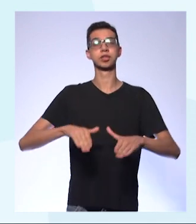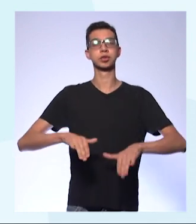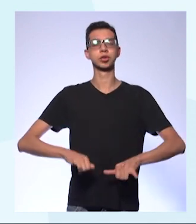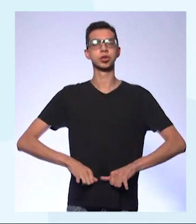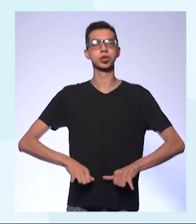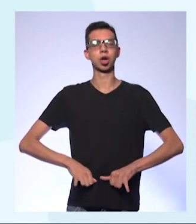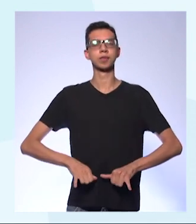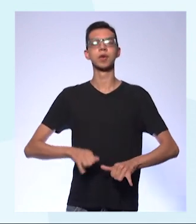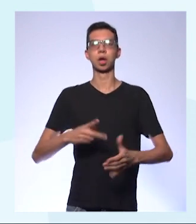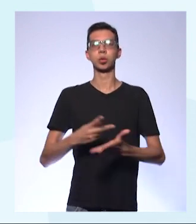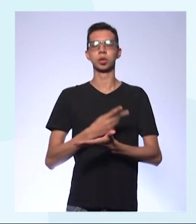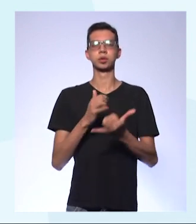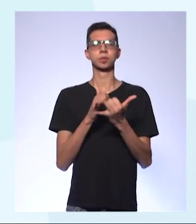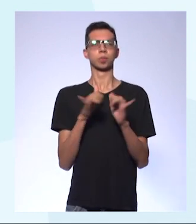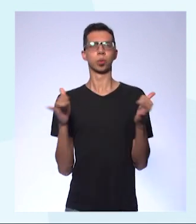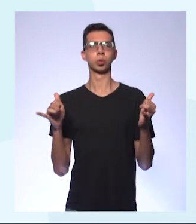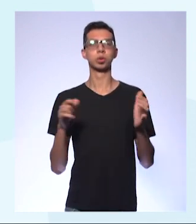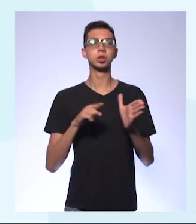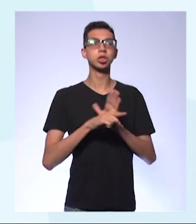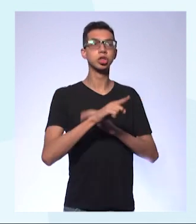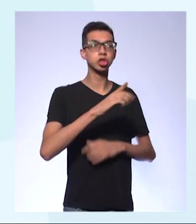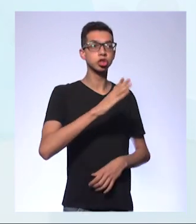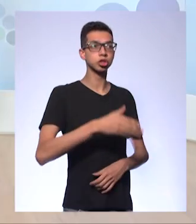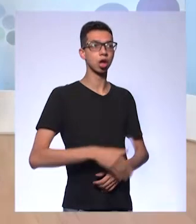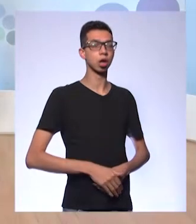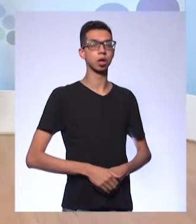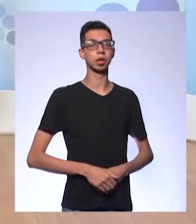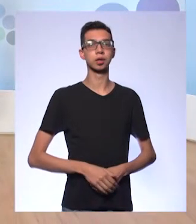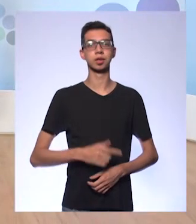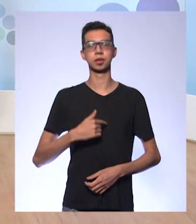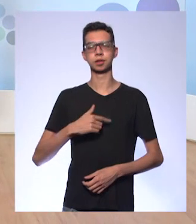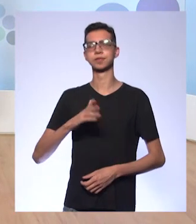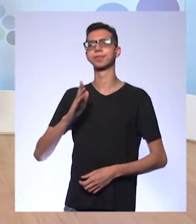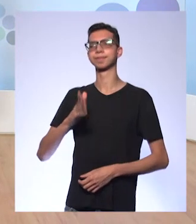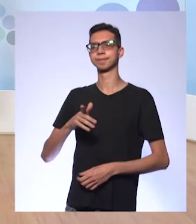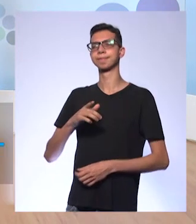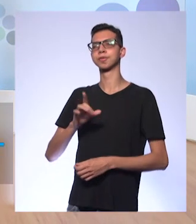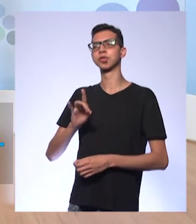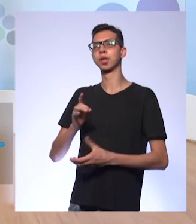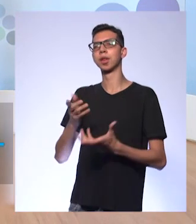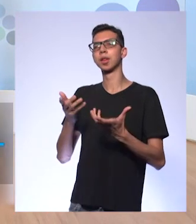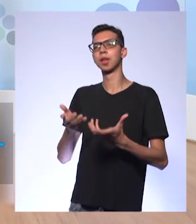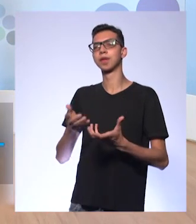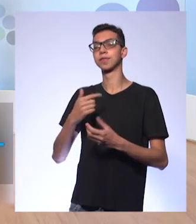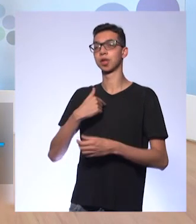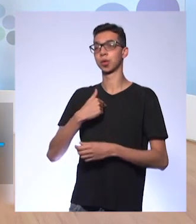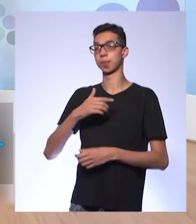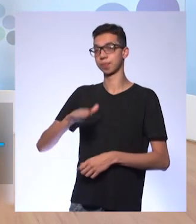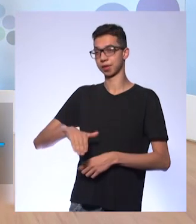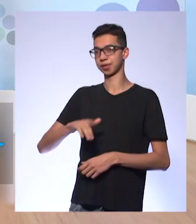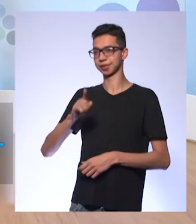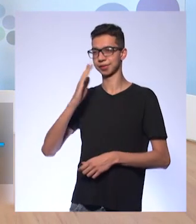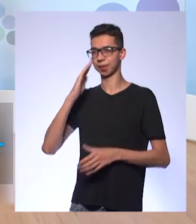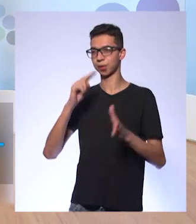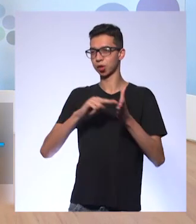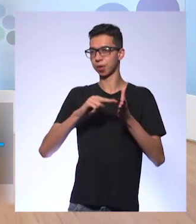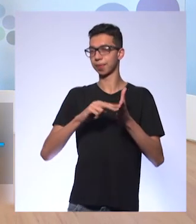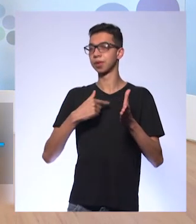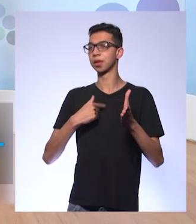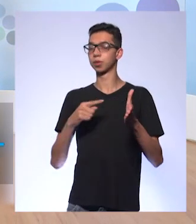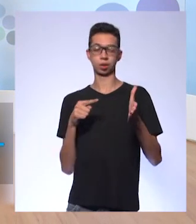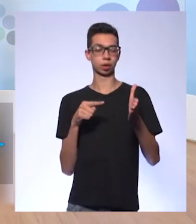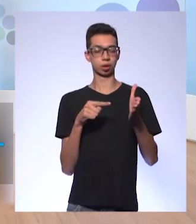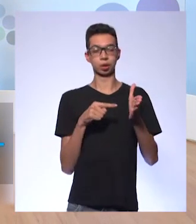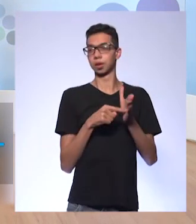um choque elétrico? Você já tomou, Dani, um choque? Olha, só de leve, quando eu era pequena, enfiei o dedo na tomada, Fábio, você acredita? Eu acredito. No